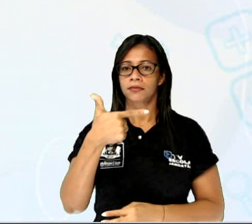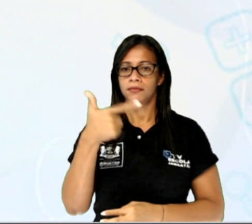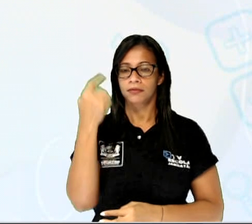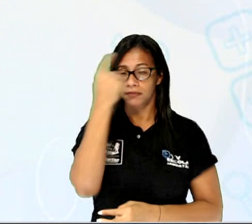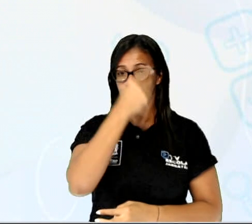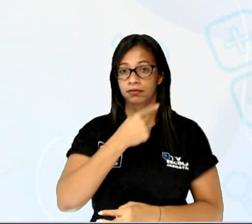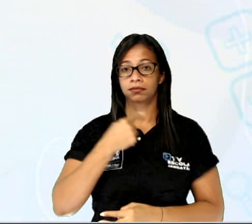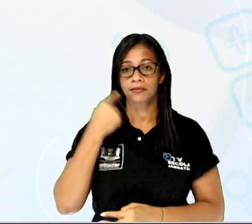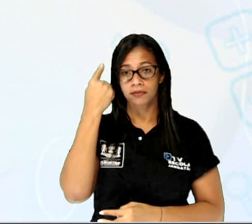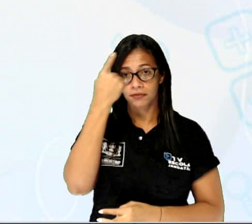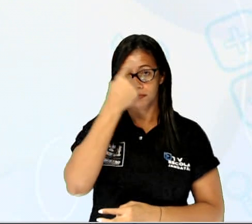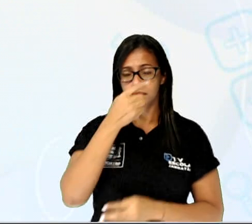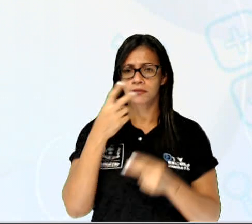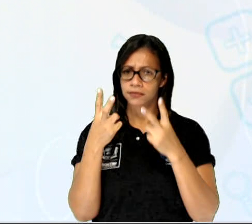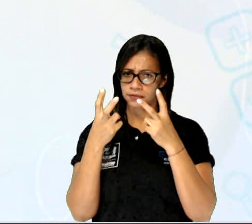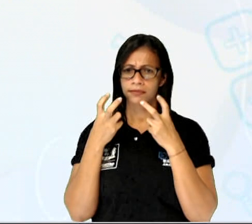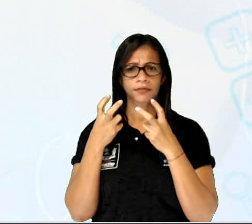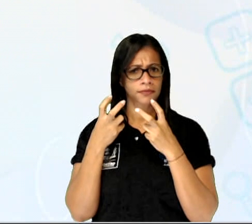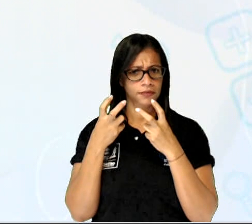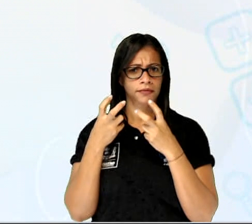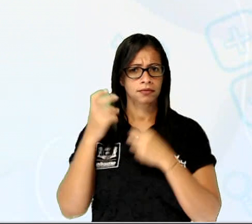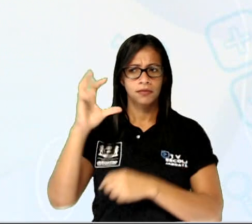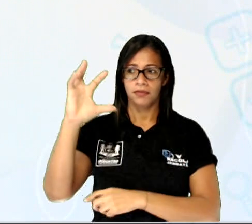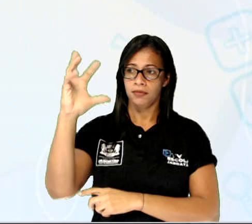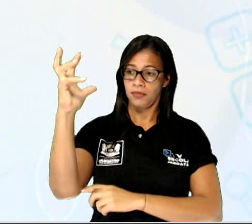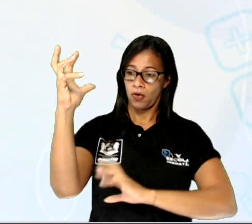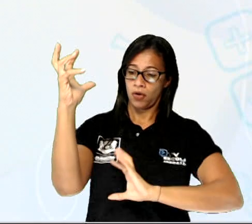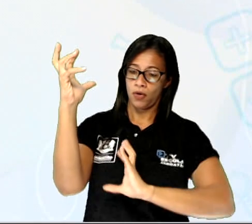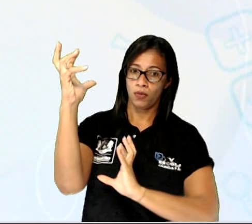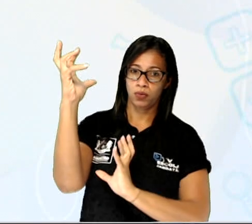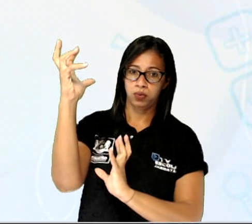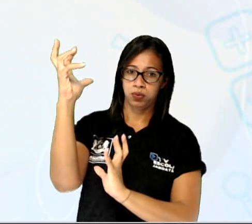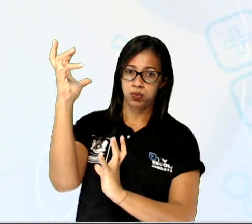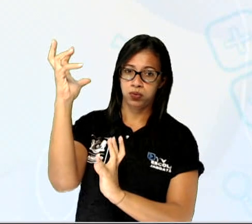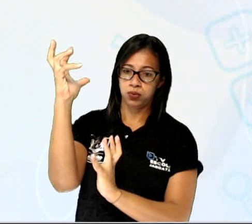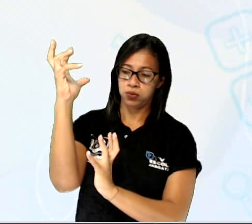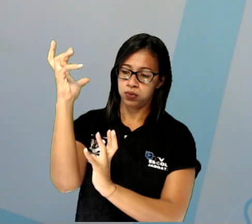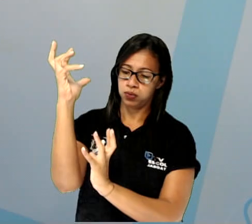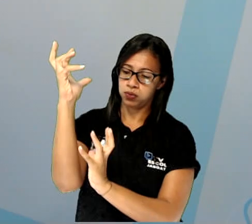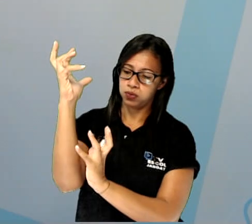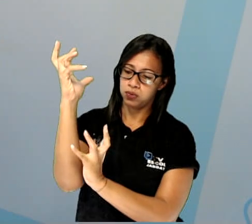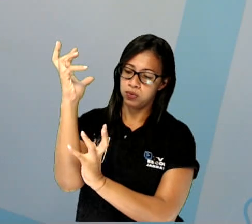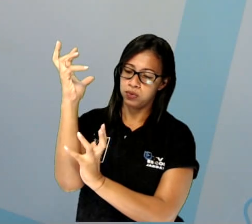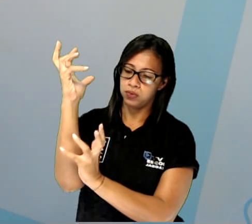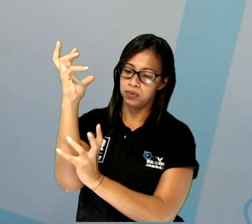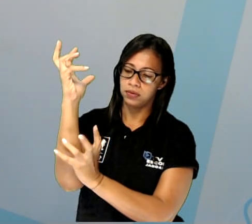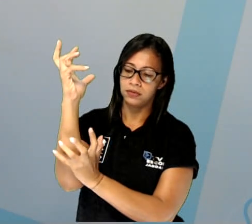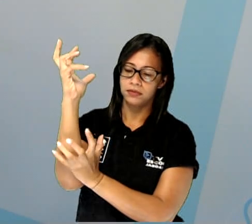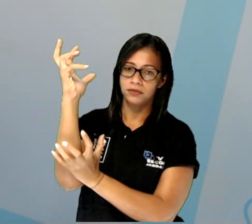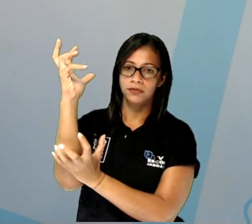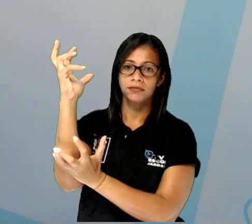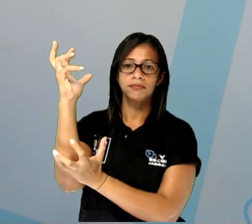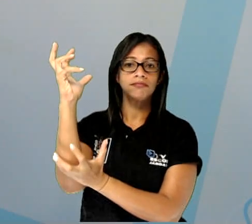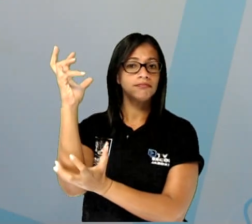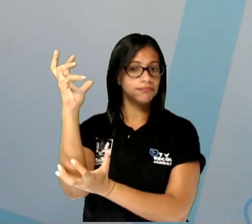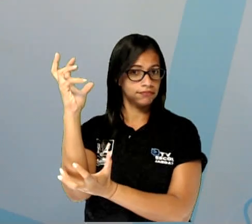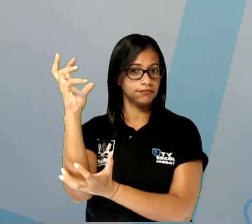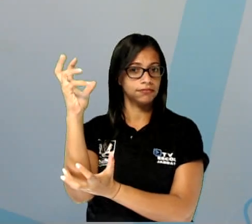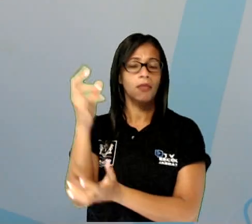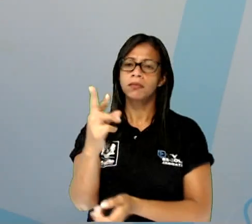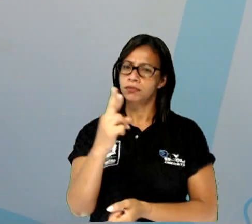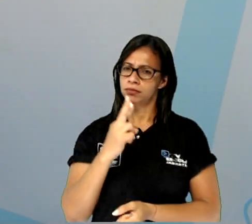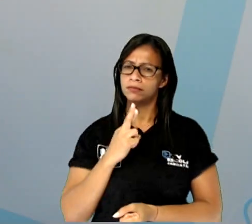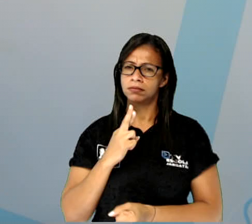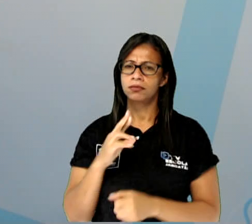percebendo como ficou a sombra? Já podem me responder qual é a sombra mais